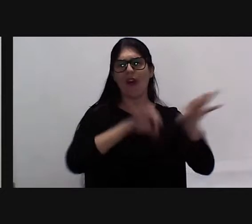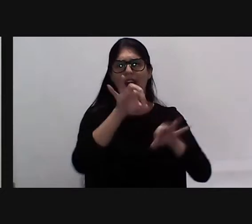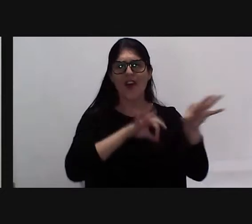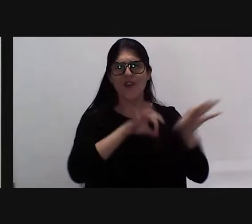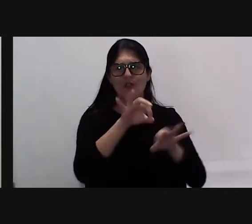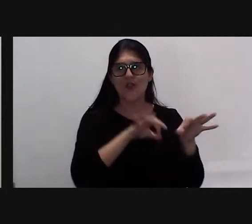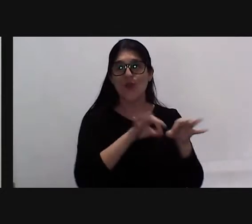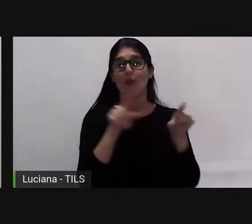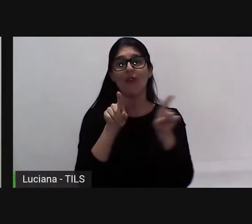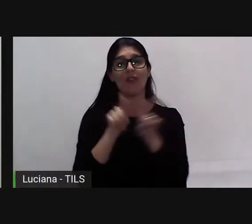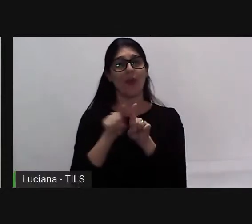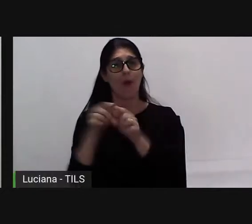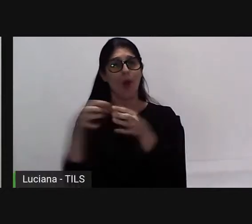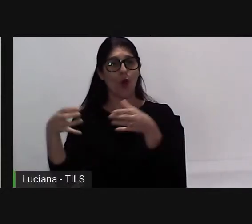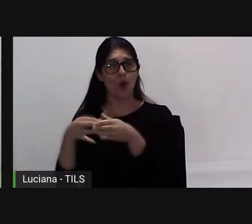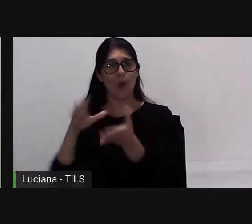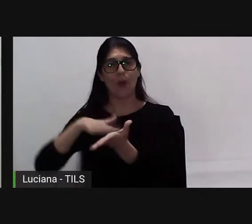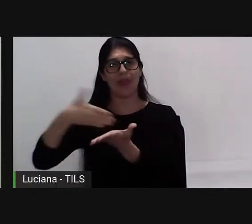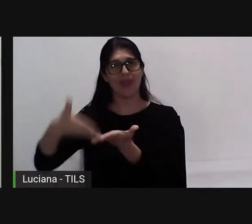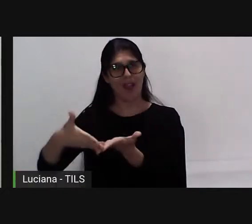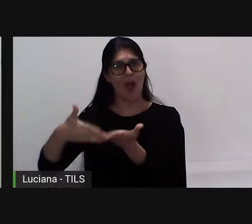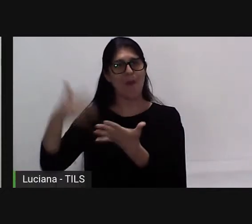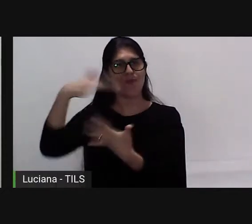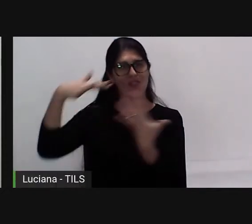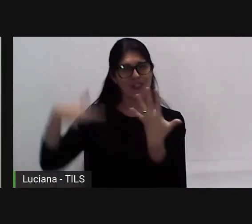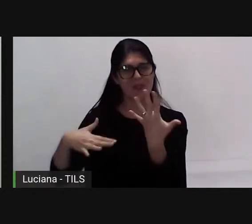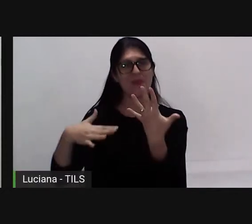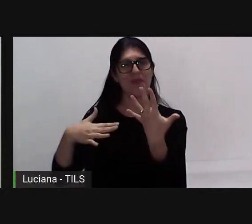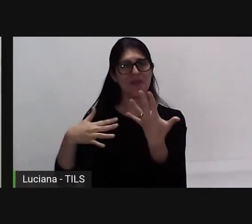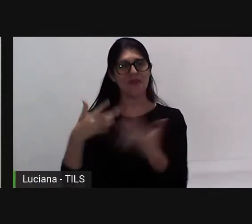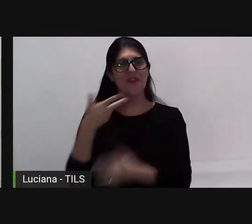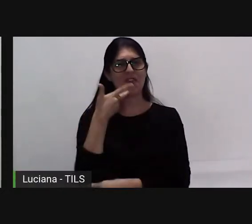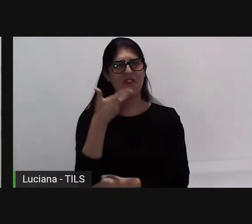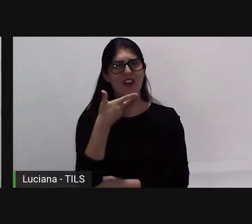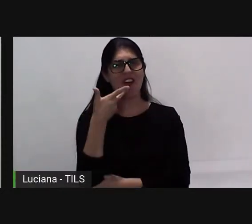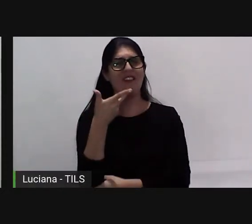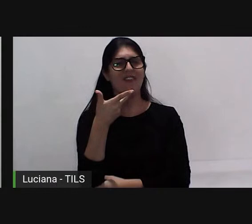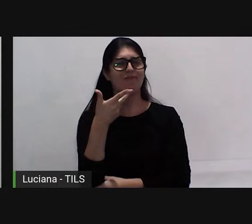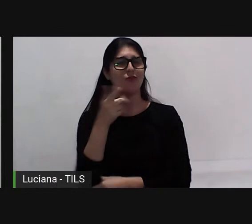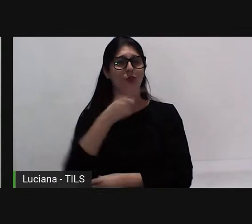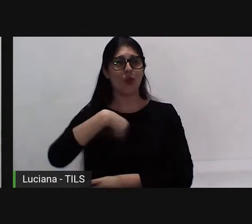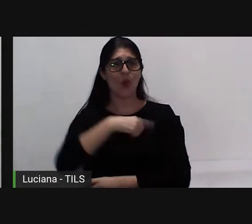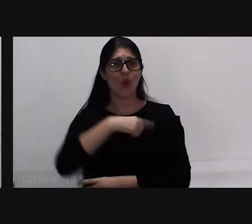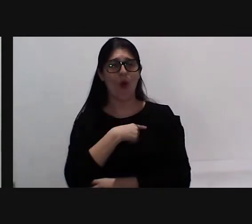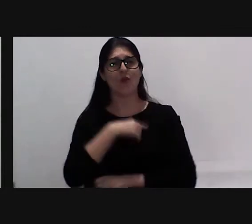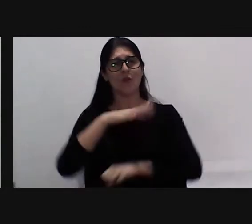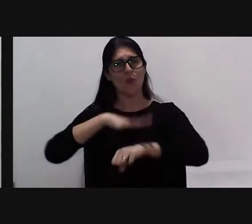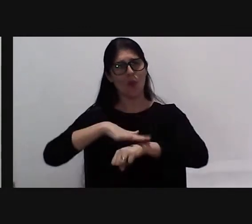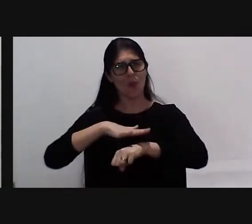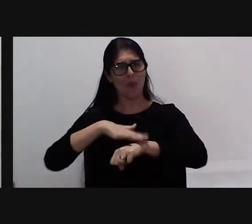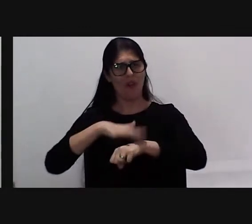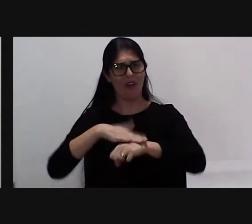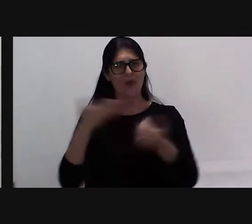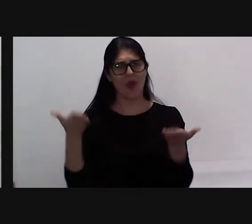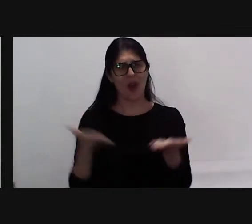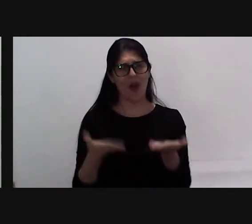às intérpretes de Libras, e dizer que, ainda que diante desse cenário que nós